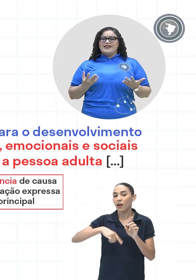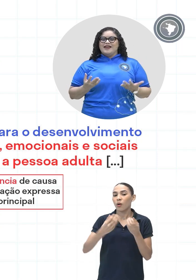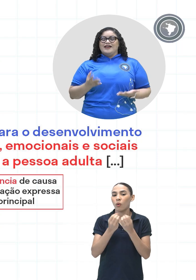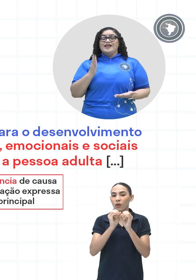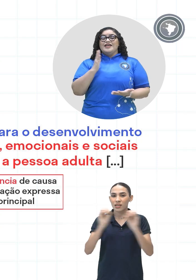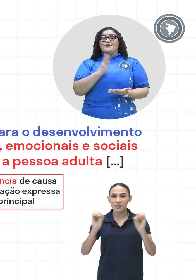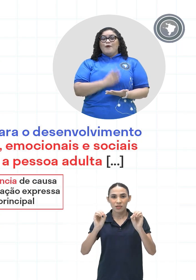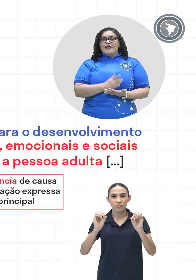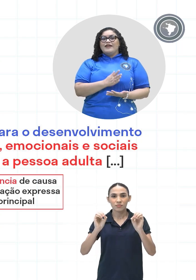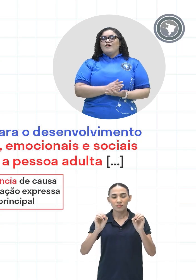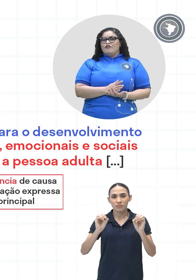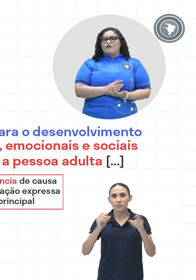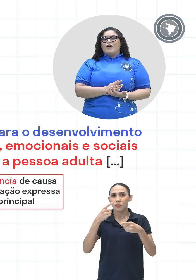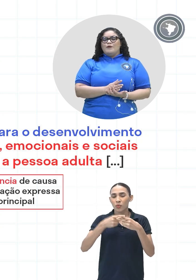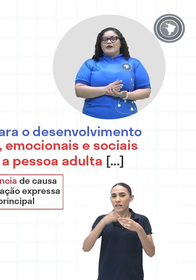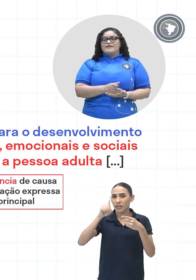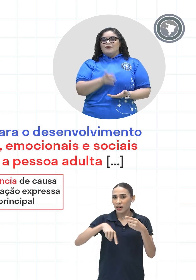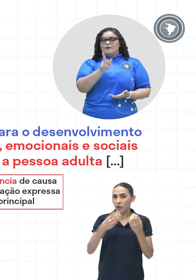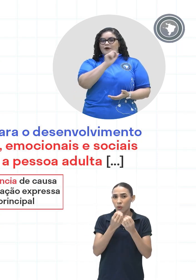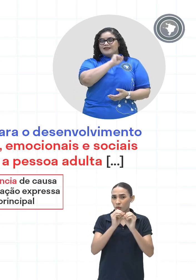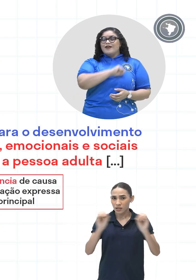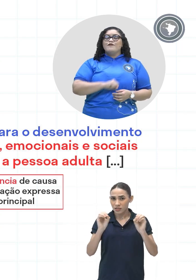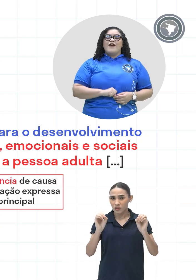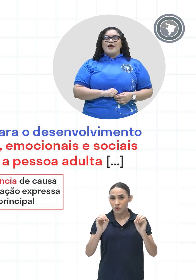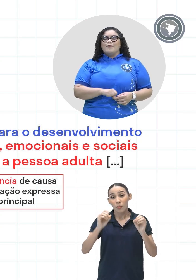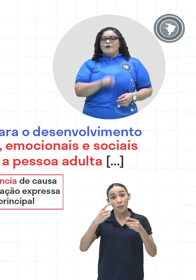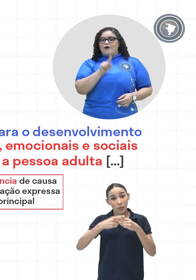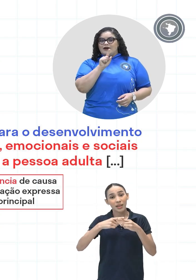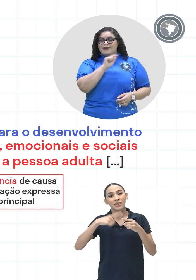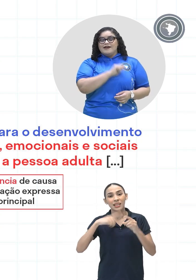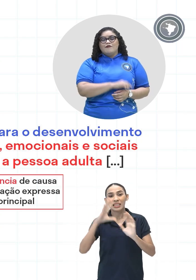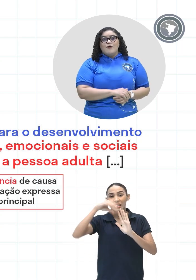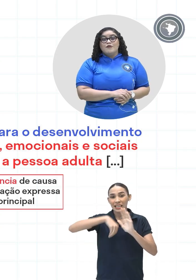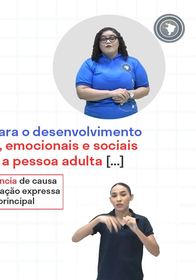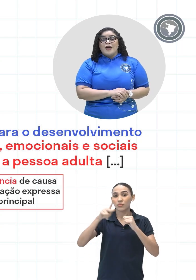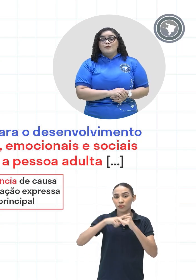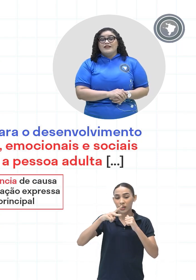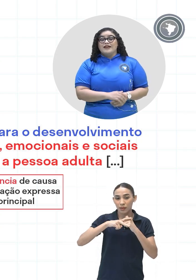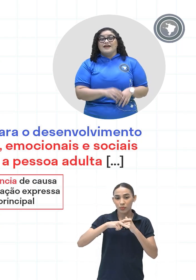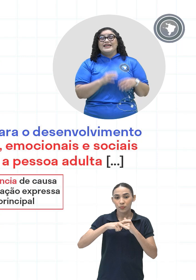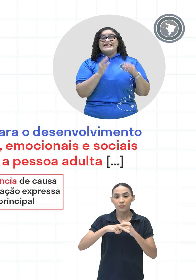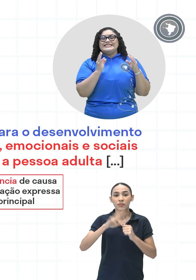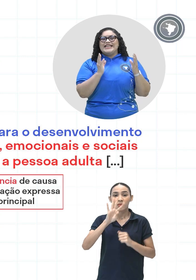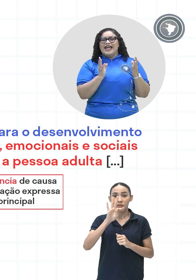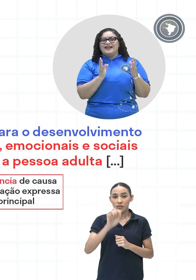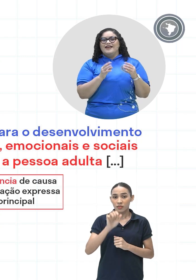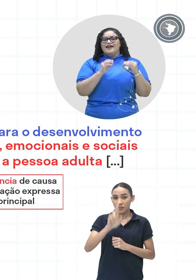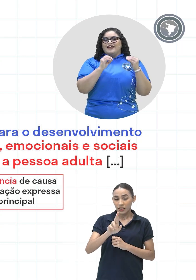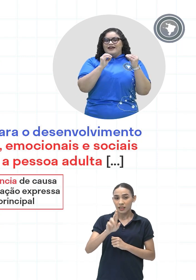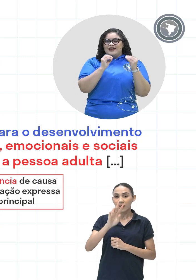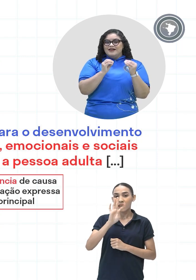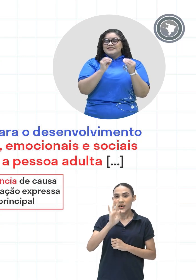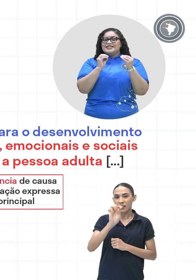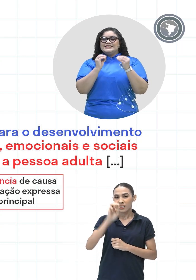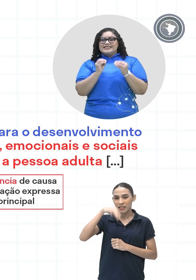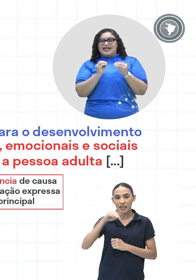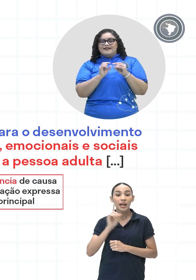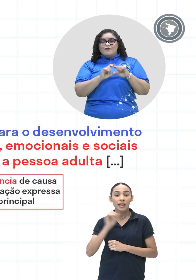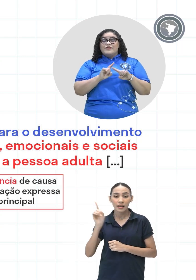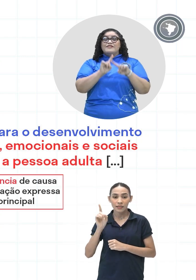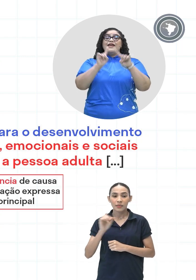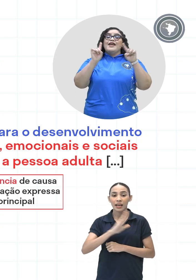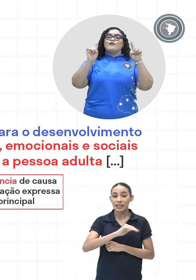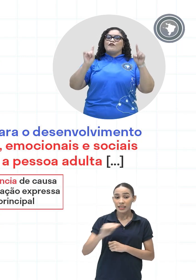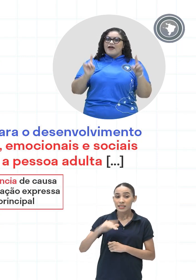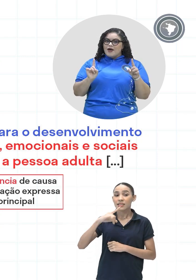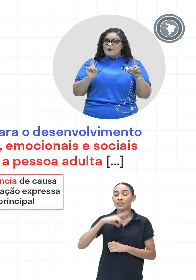oração inteira. E por que eu digo que é uma oração? Porque tem um verbo. Olha aí a forma do verbo ter. Tem. Crianças têm. Então,